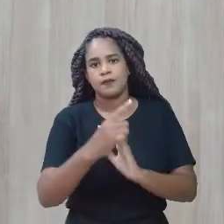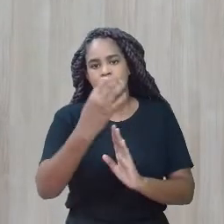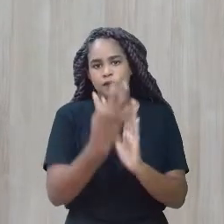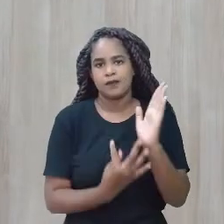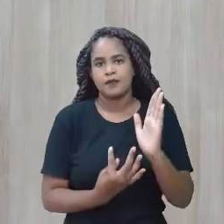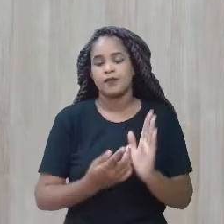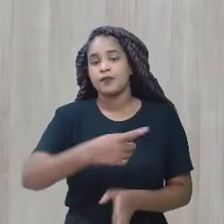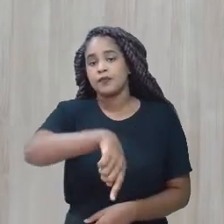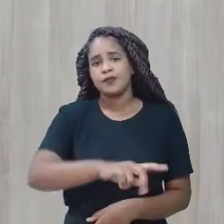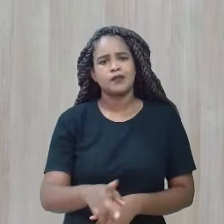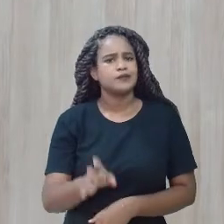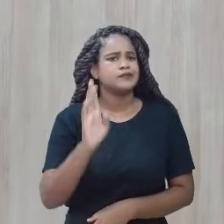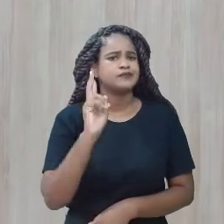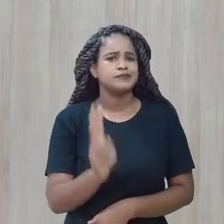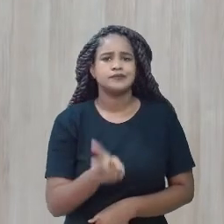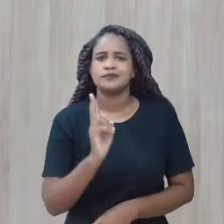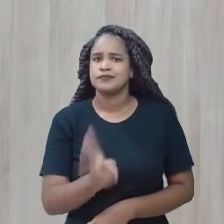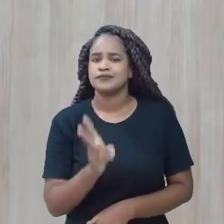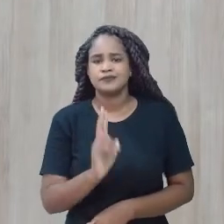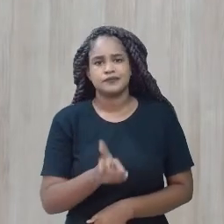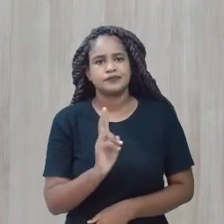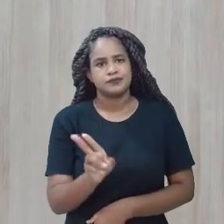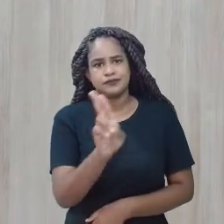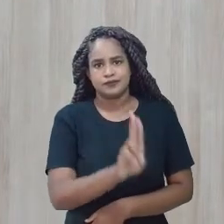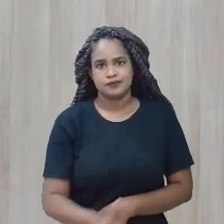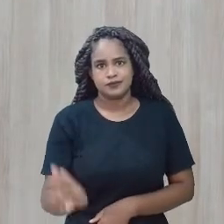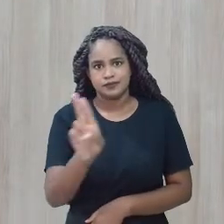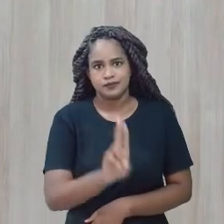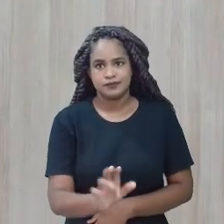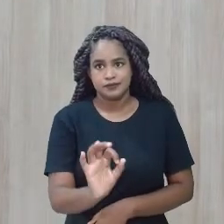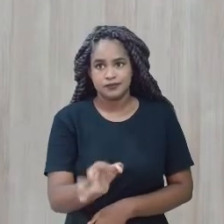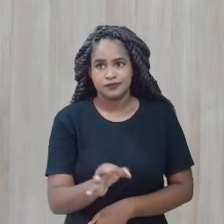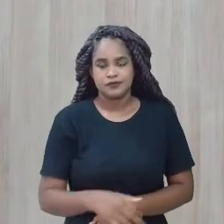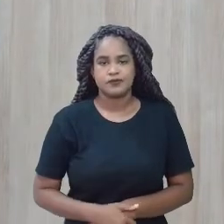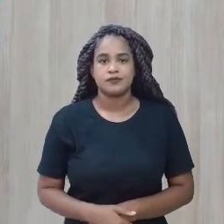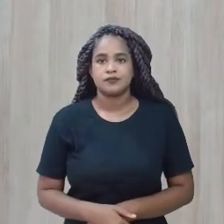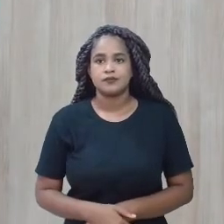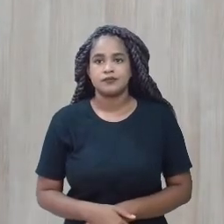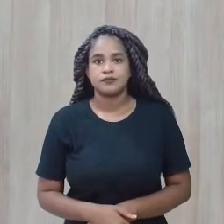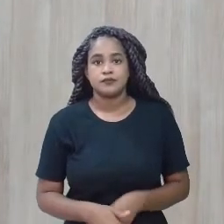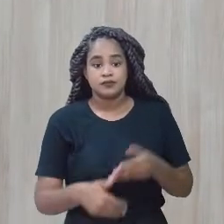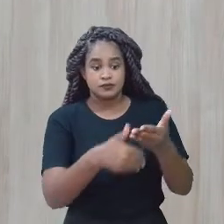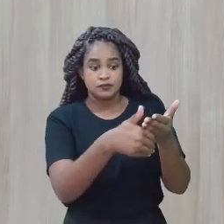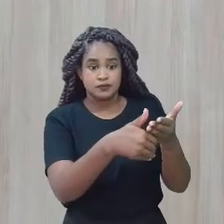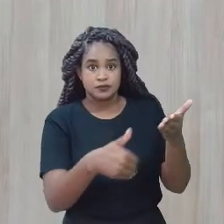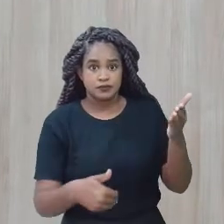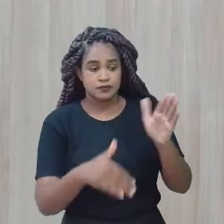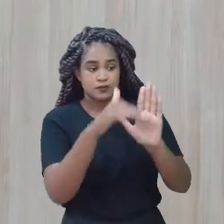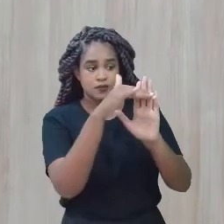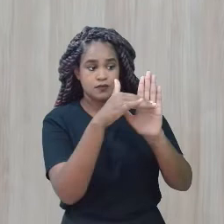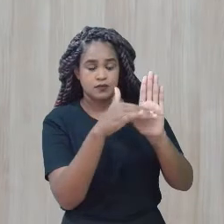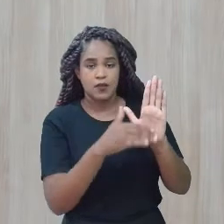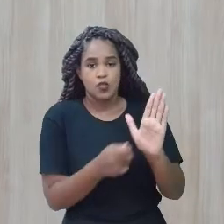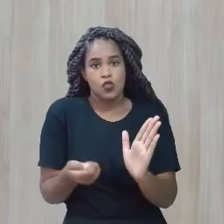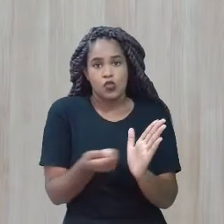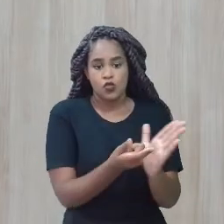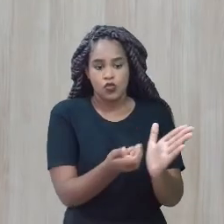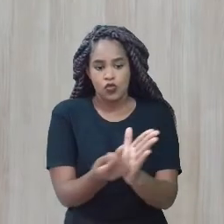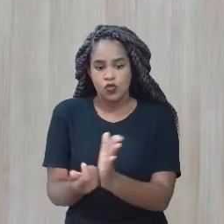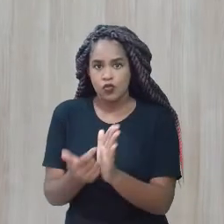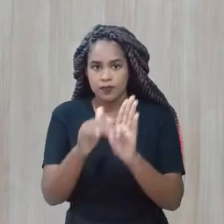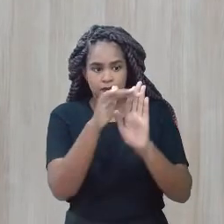vocês estão aí o tempo todo usando. A lista de compras, e